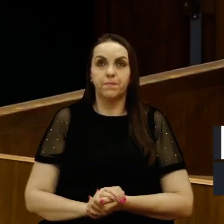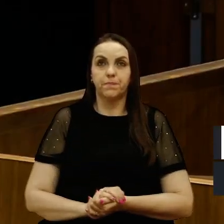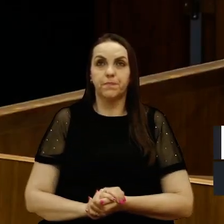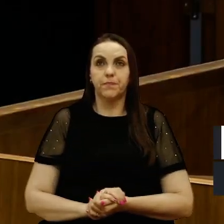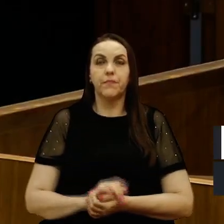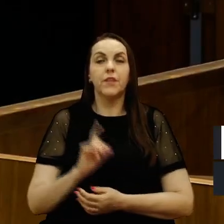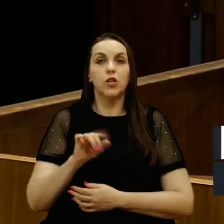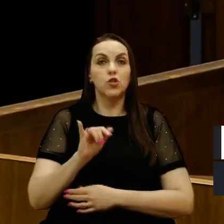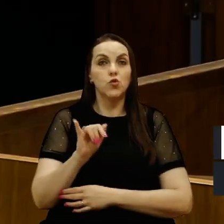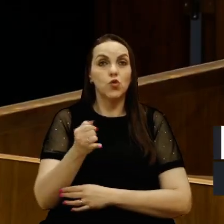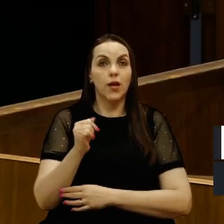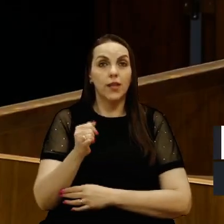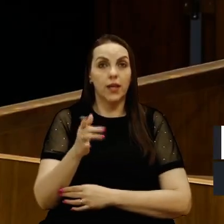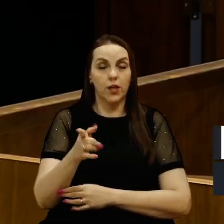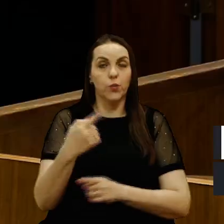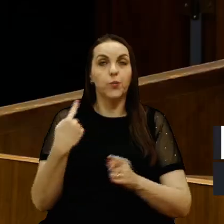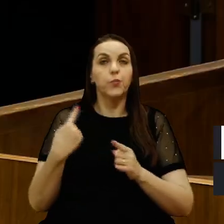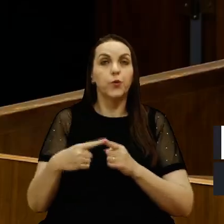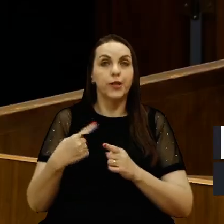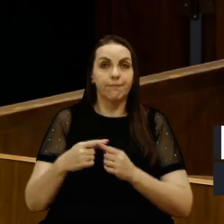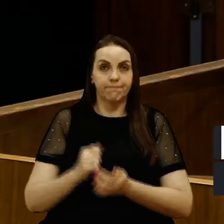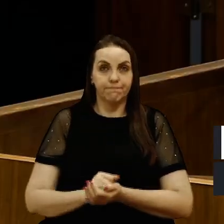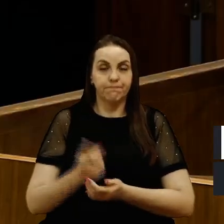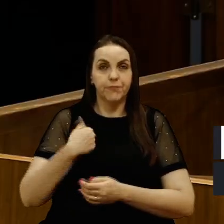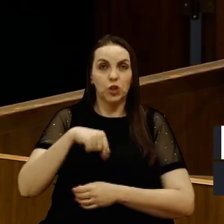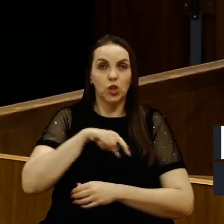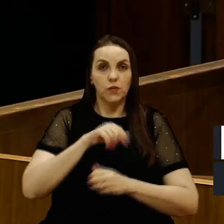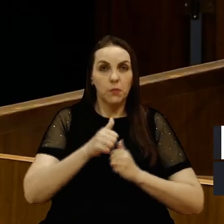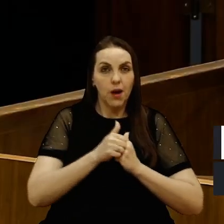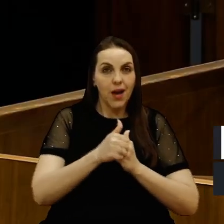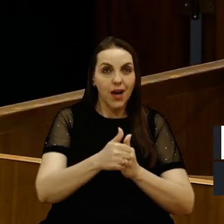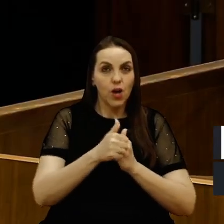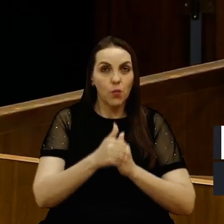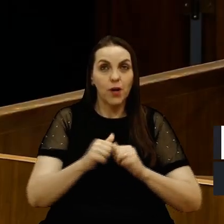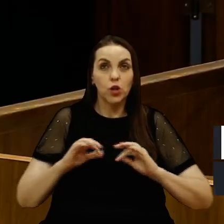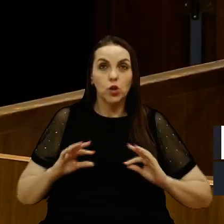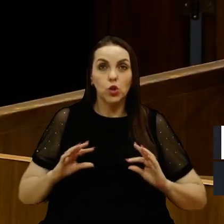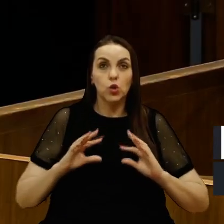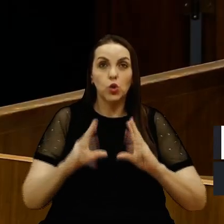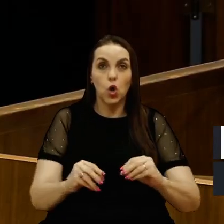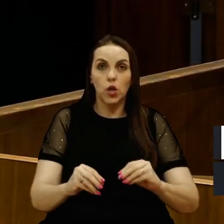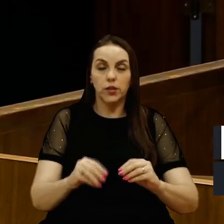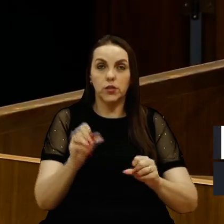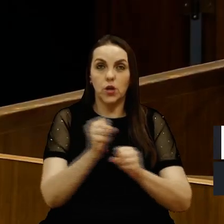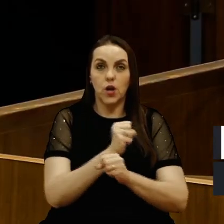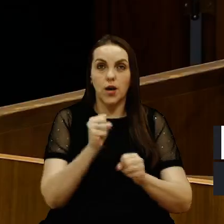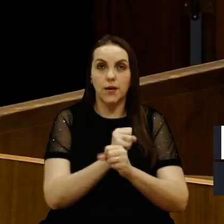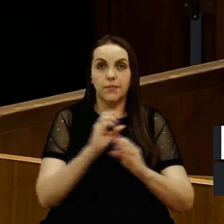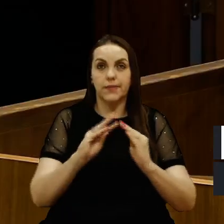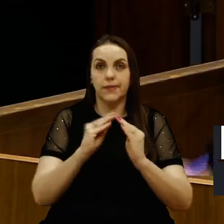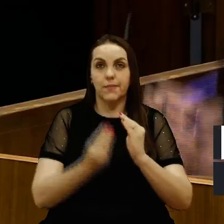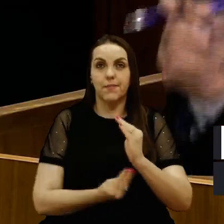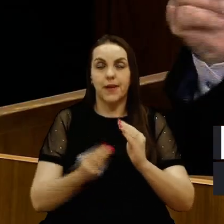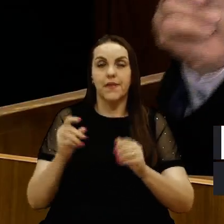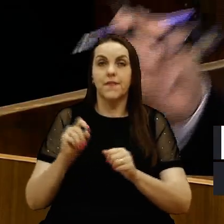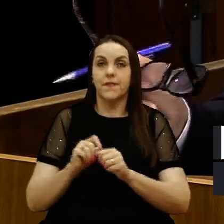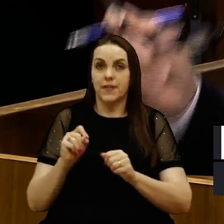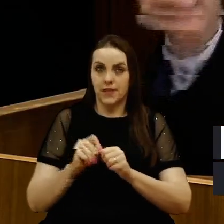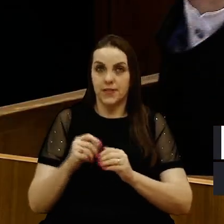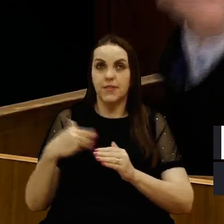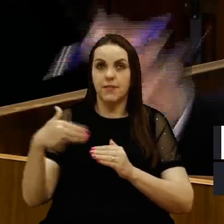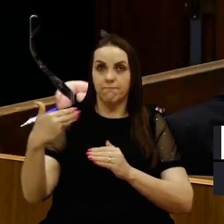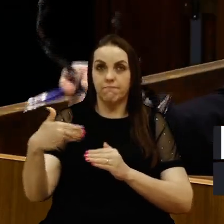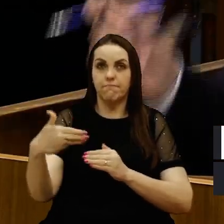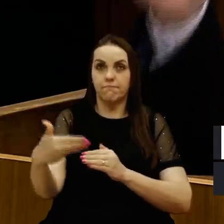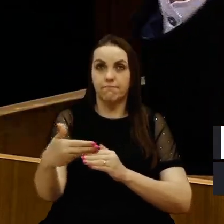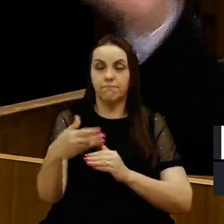Isso em janeiro. Por quê? Nós vamos acompanhar todas as obras que o SAMAI executará, e as pedras,